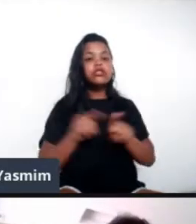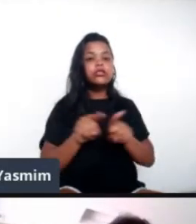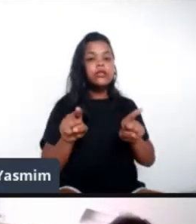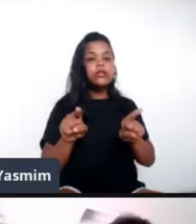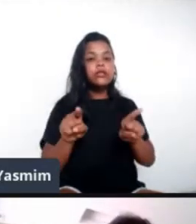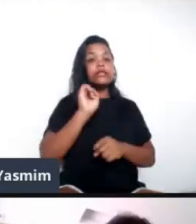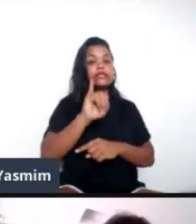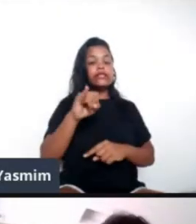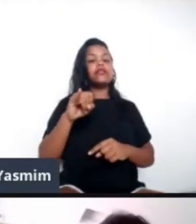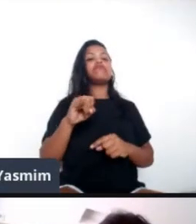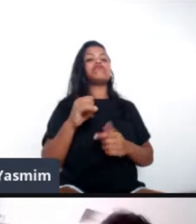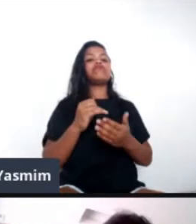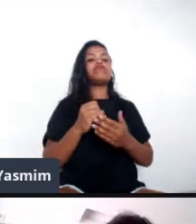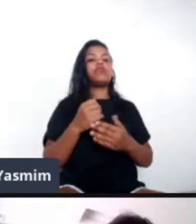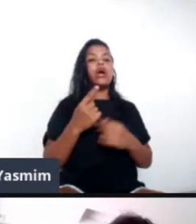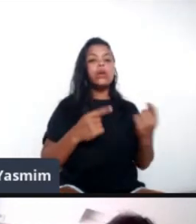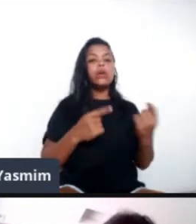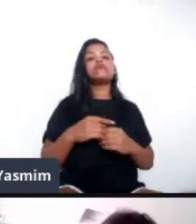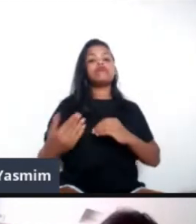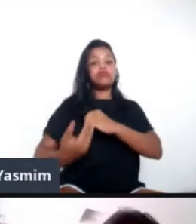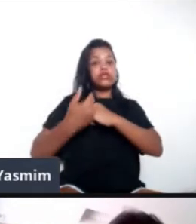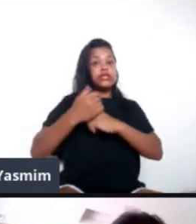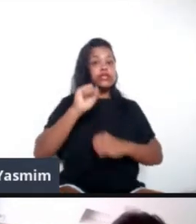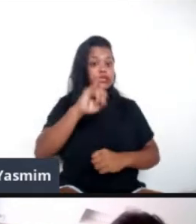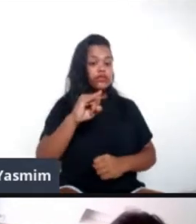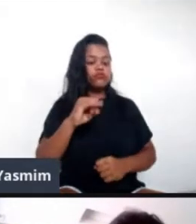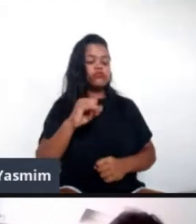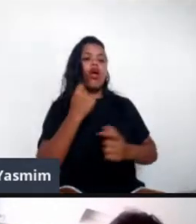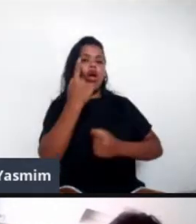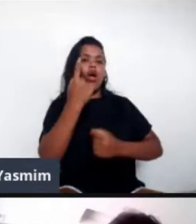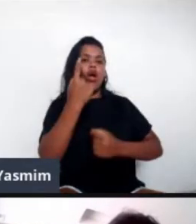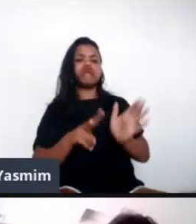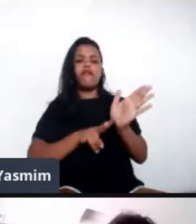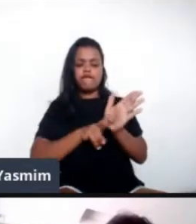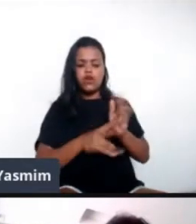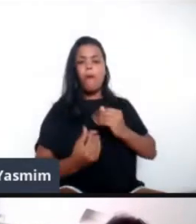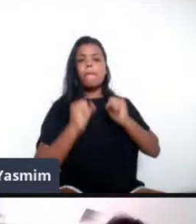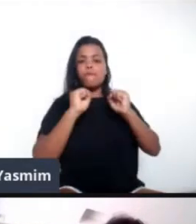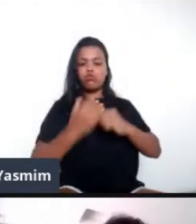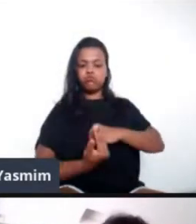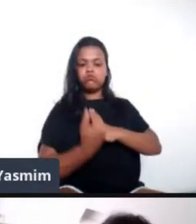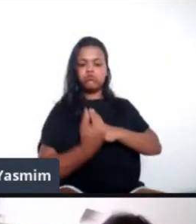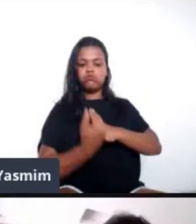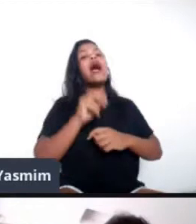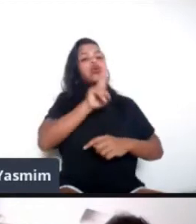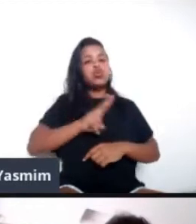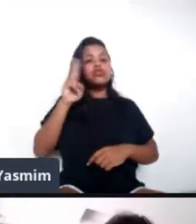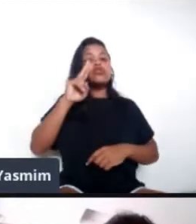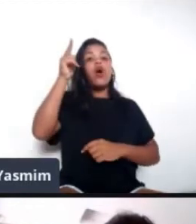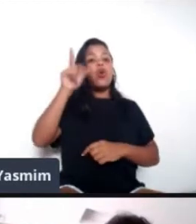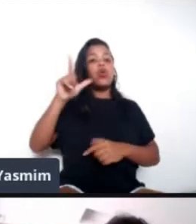a gente vai começar a usar as células imunológicas semi-específicas. E aí eu posso destacar